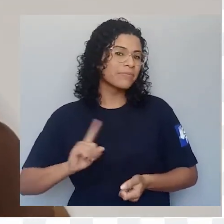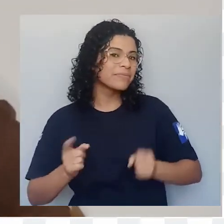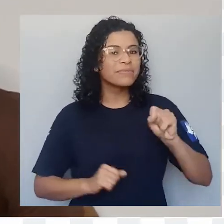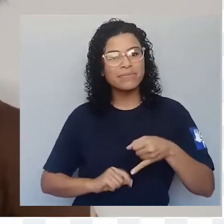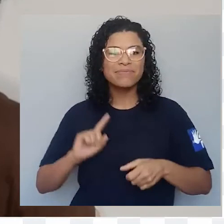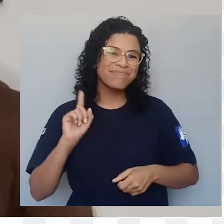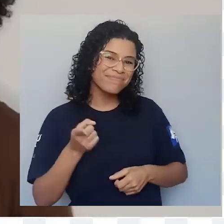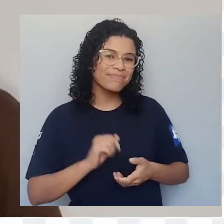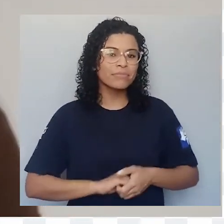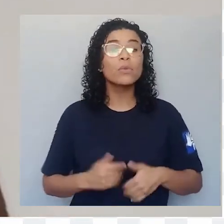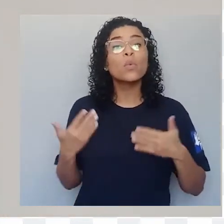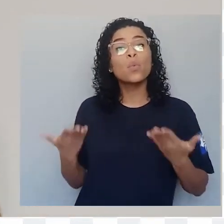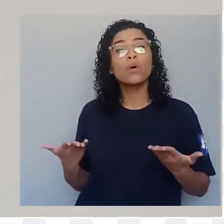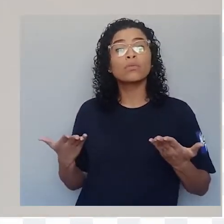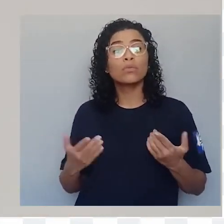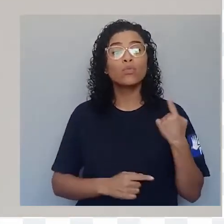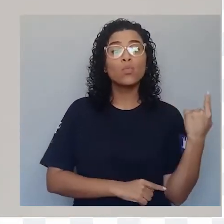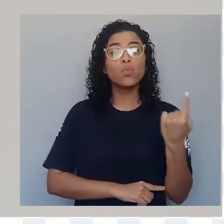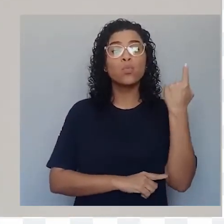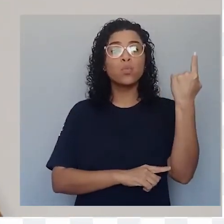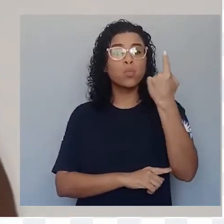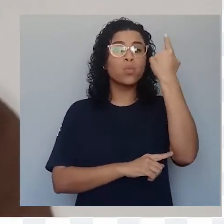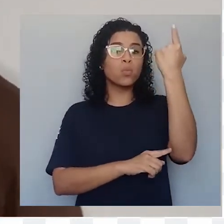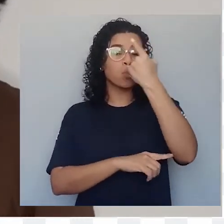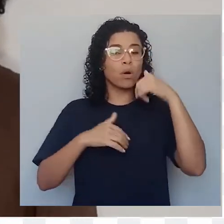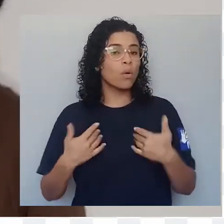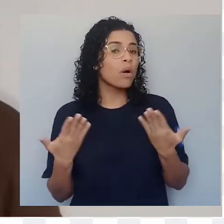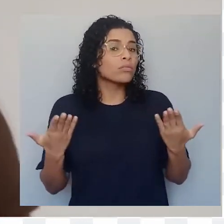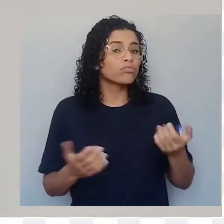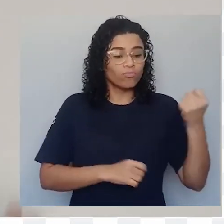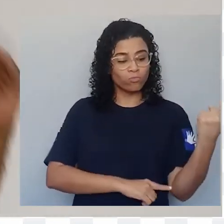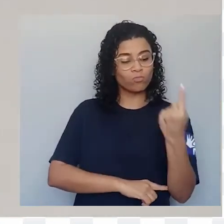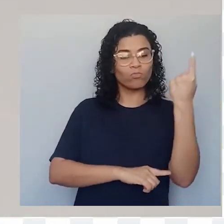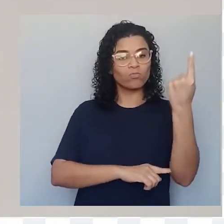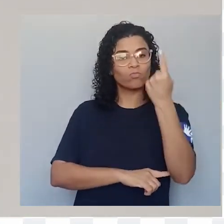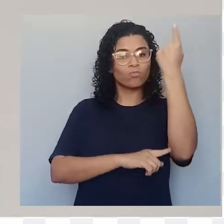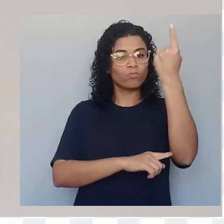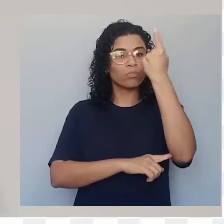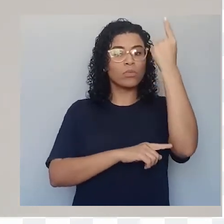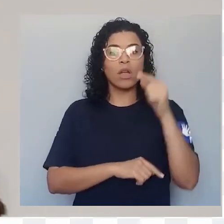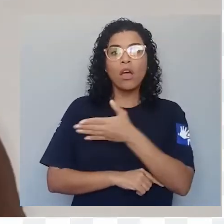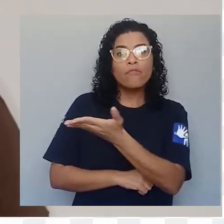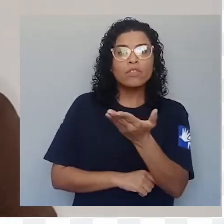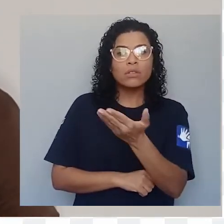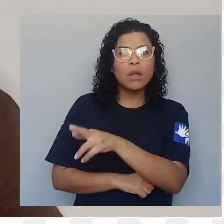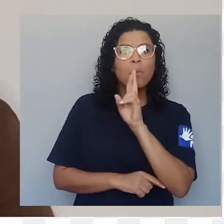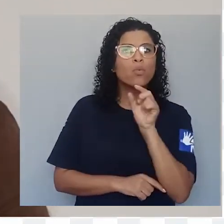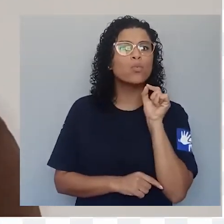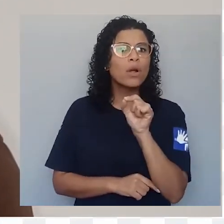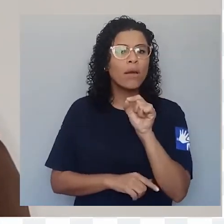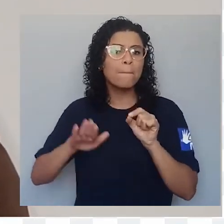Não, sim, não. Quando eu digo alto, quando eu digo alto, quando eu digo alto, você tem